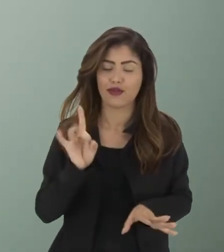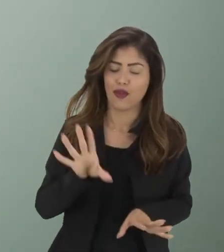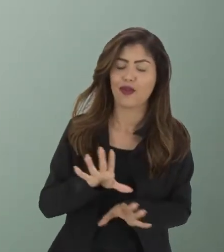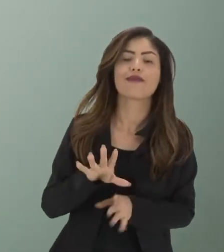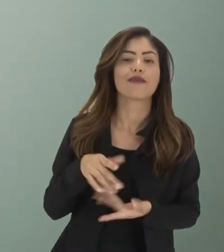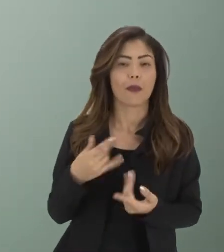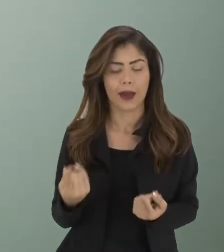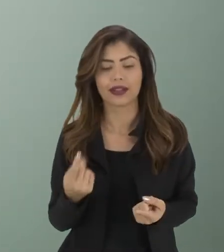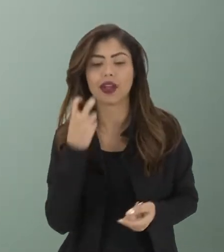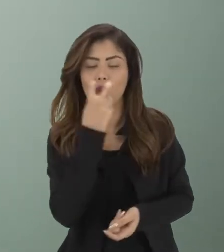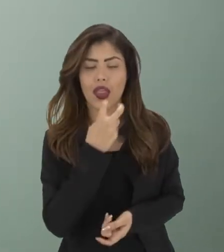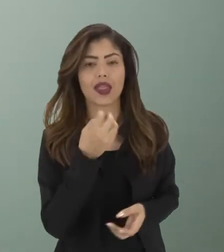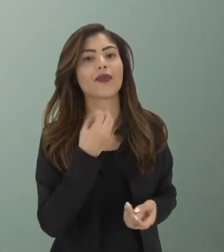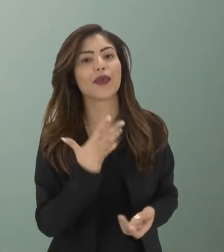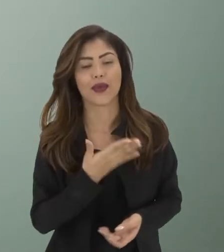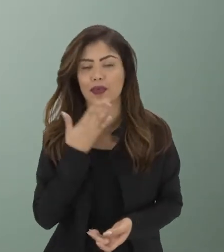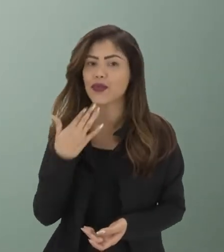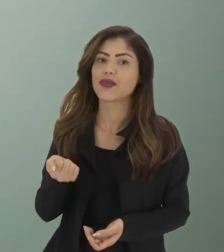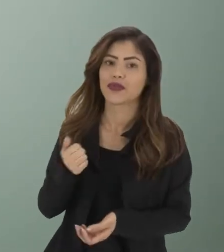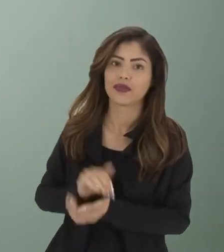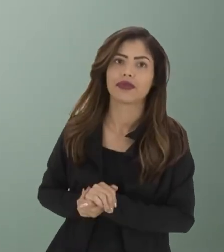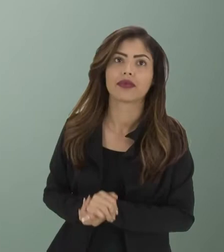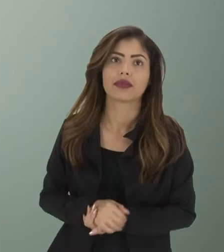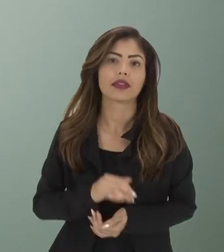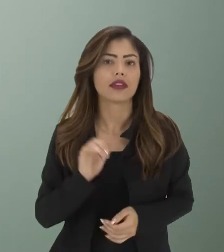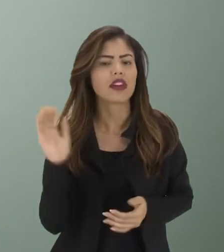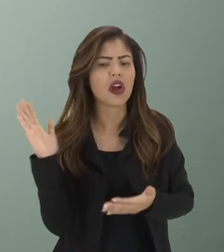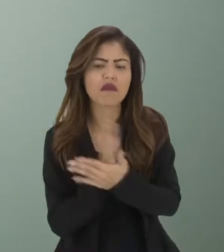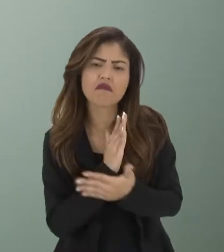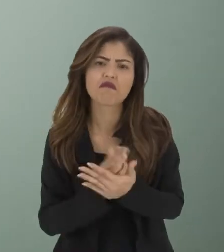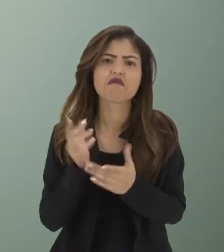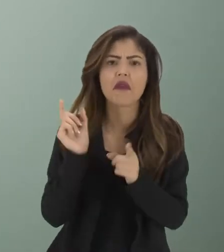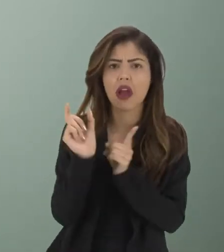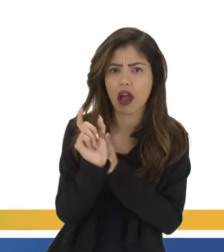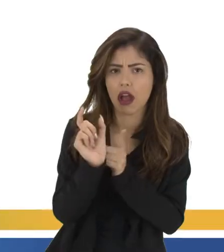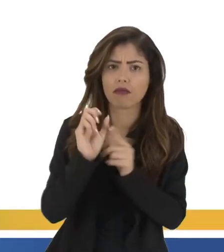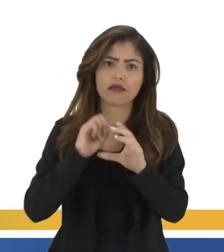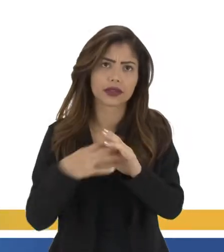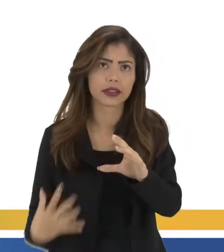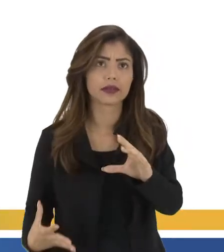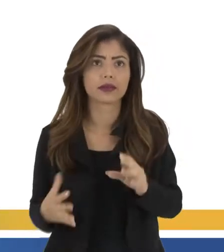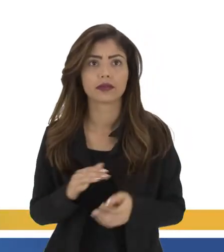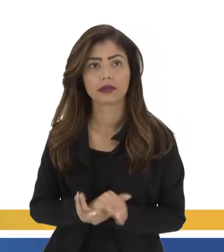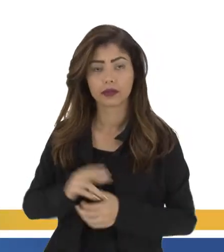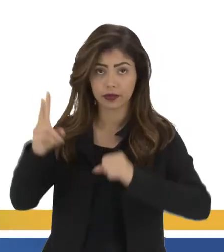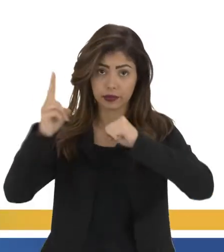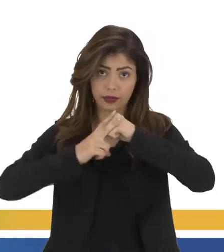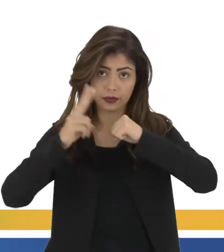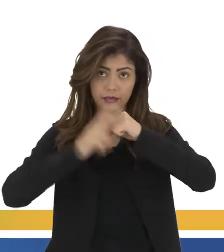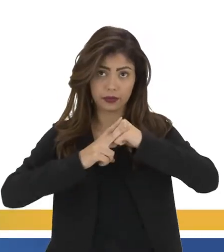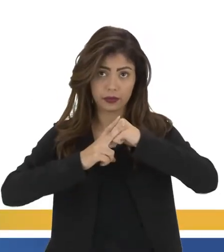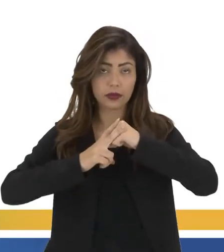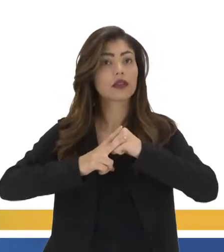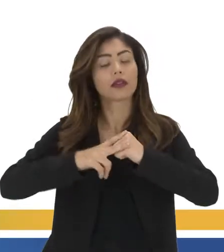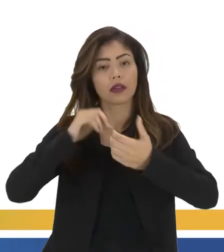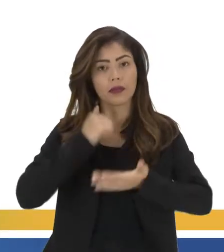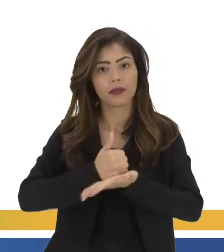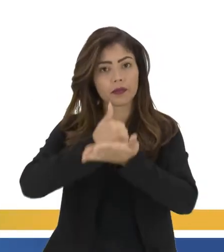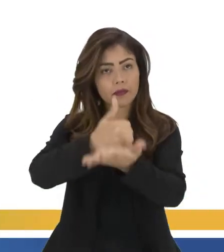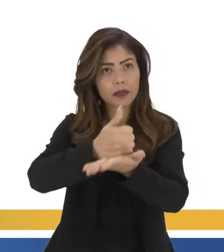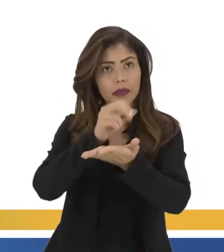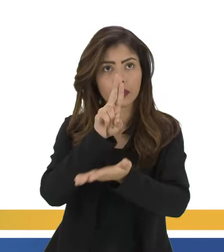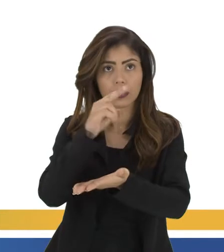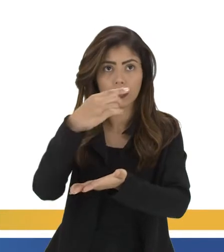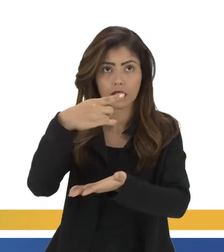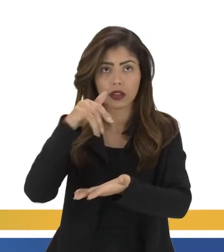né? Eles falam às vezes com L assim. Olha algumas características sobre essa palavrinha. É um verbo auxiliar. Eu